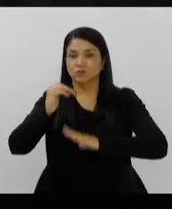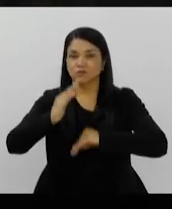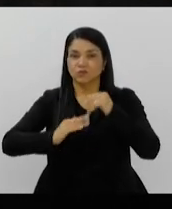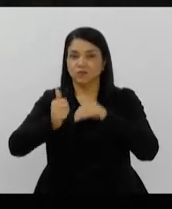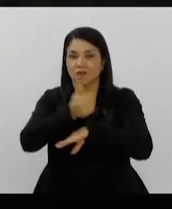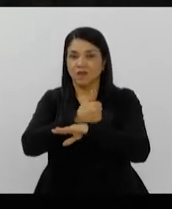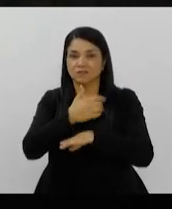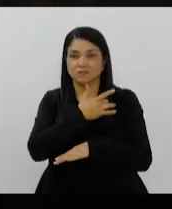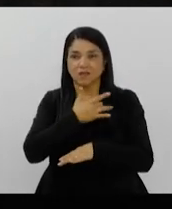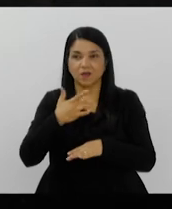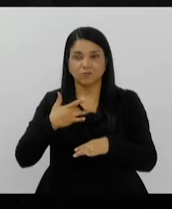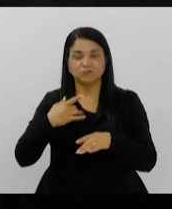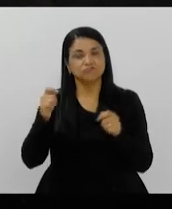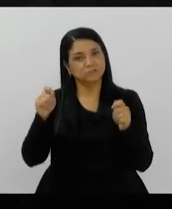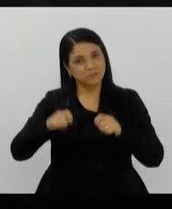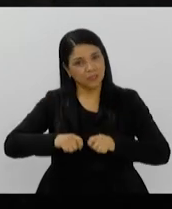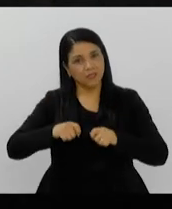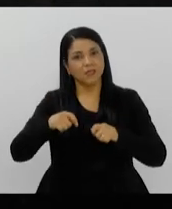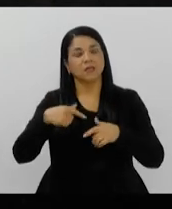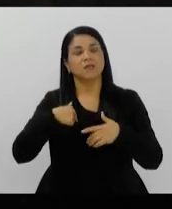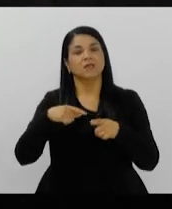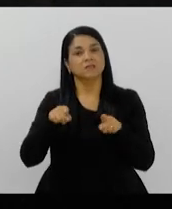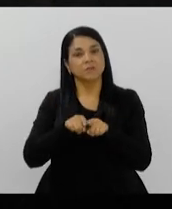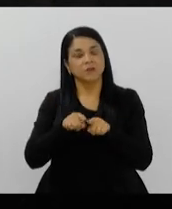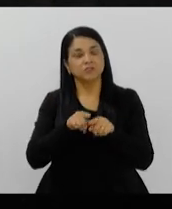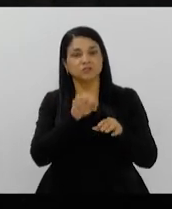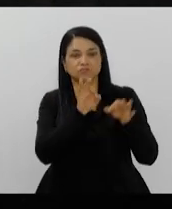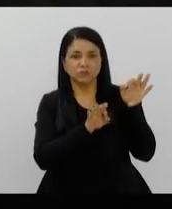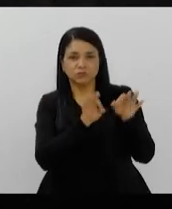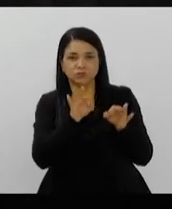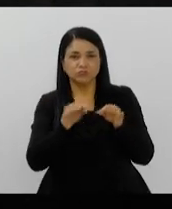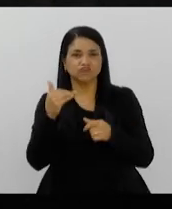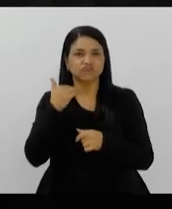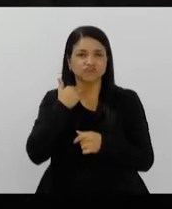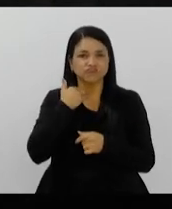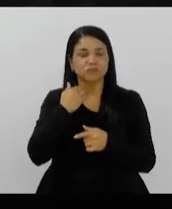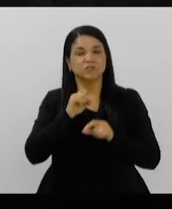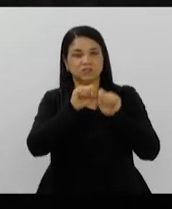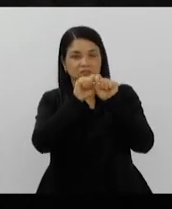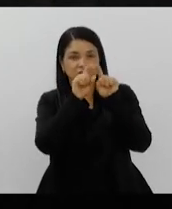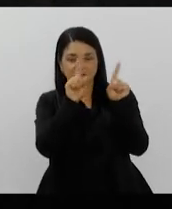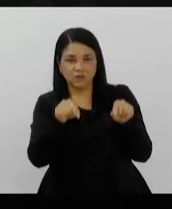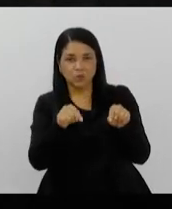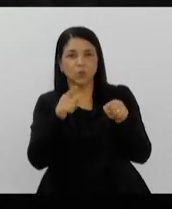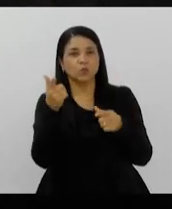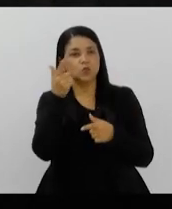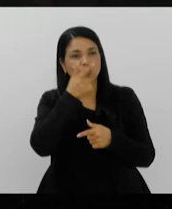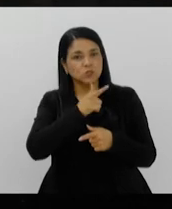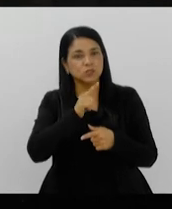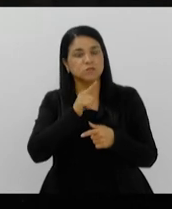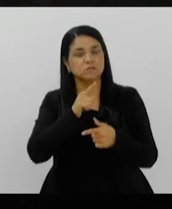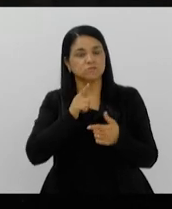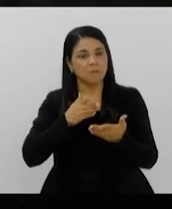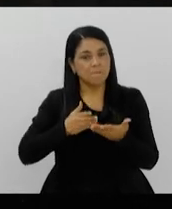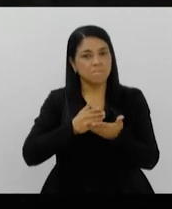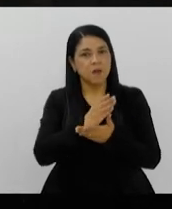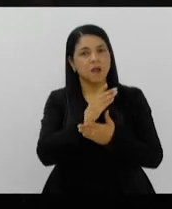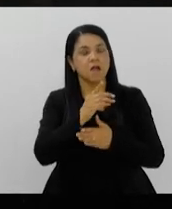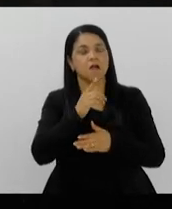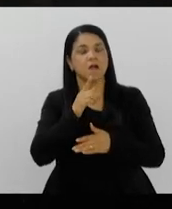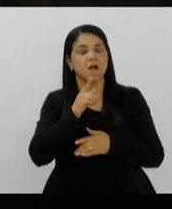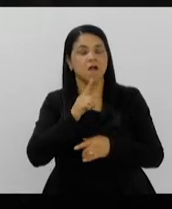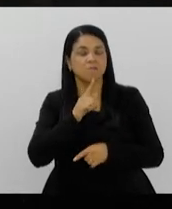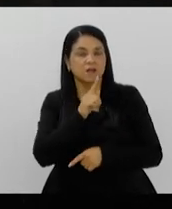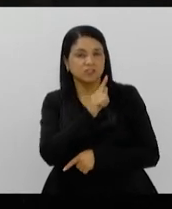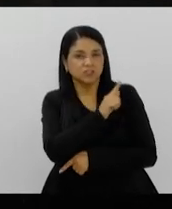depois de tanto esforço de legisladores e legisladoras, de gente, de servidor, de gente que passou de maneira séria pela gestão da saúde